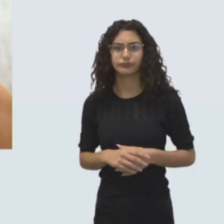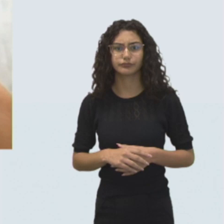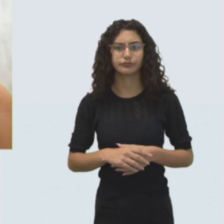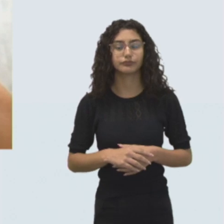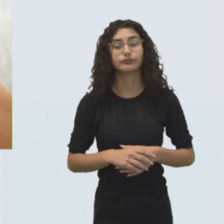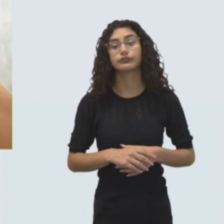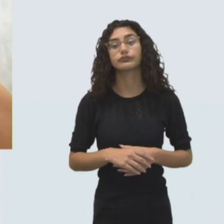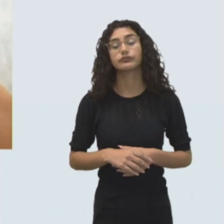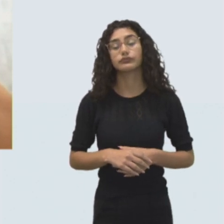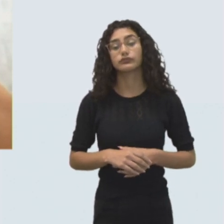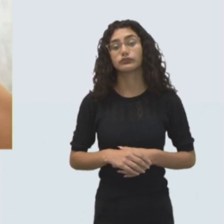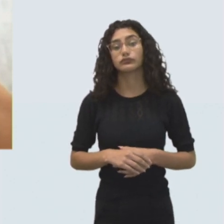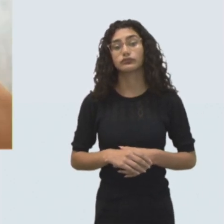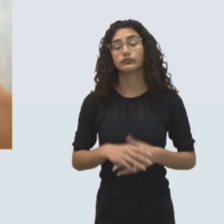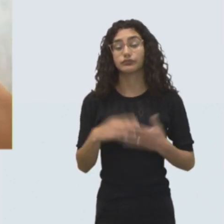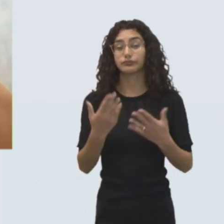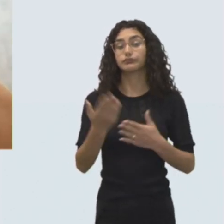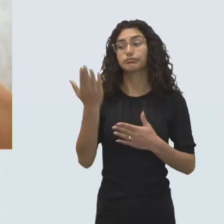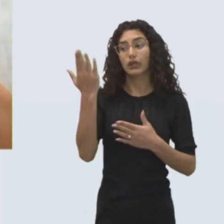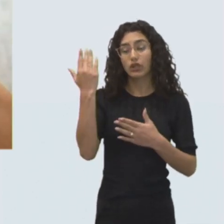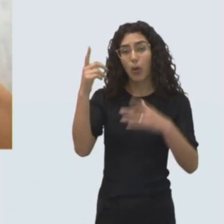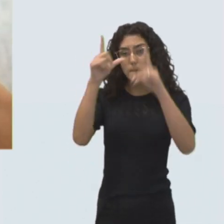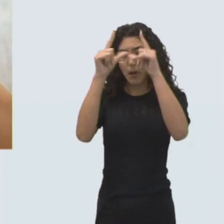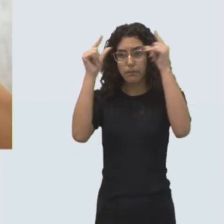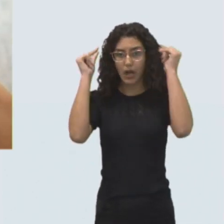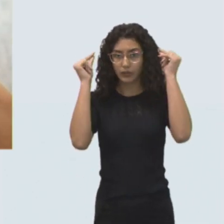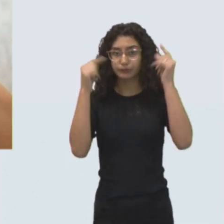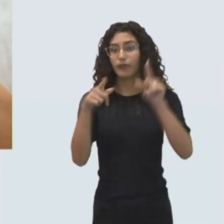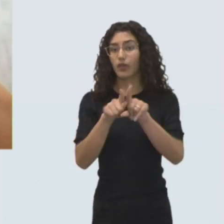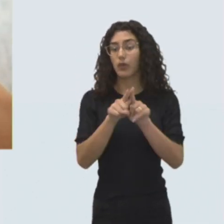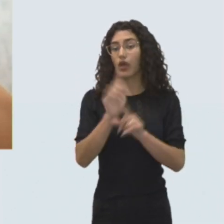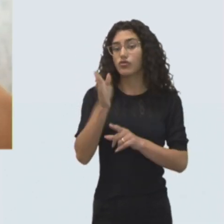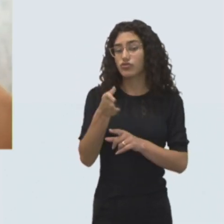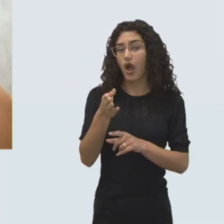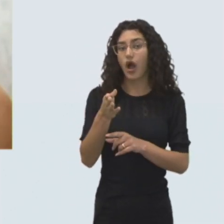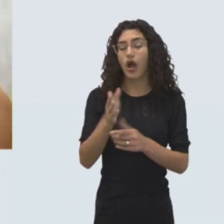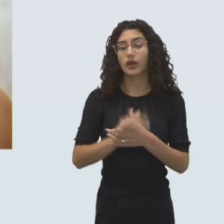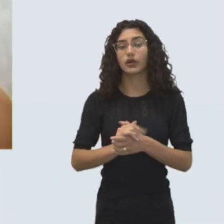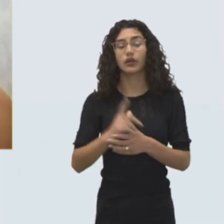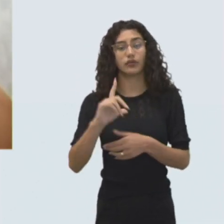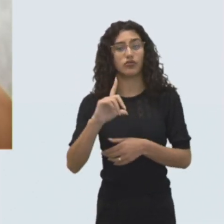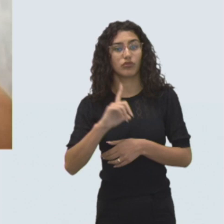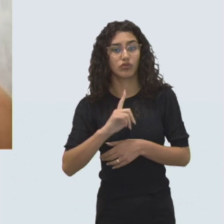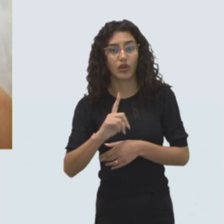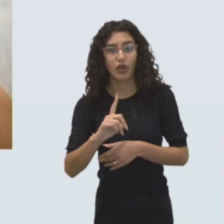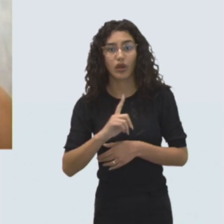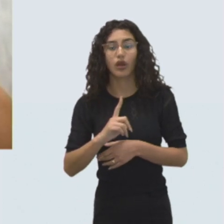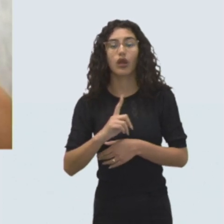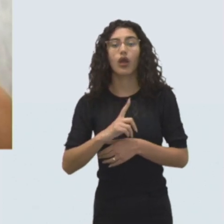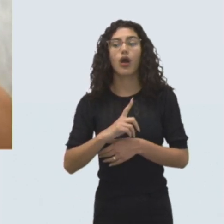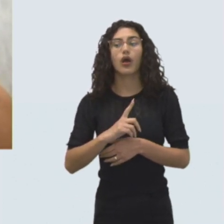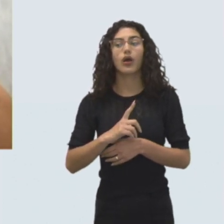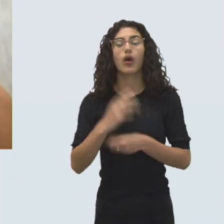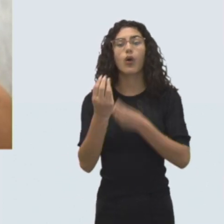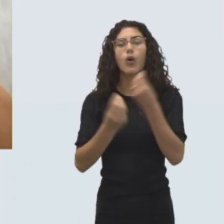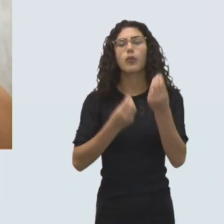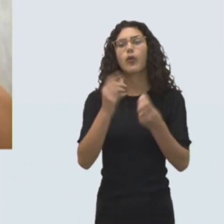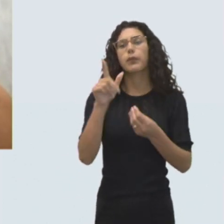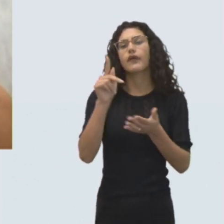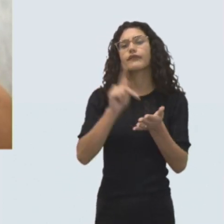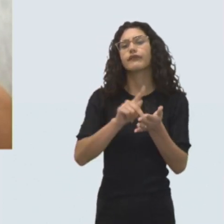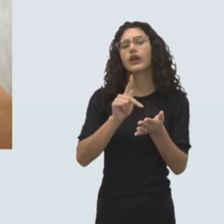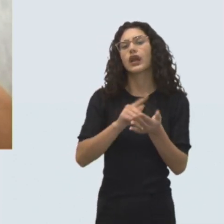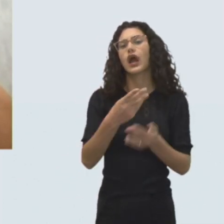né? Os antigos gregos já tinham uma visão sobre o que seria verdadeiramente ser